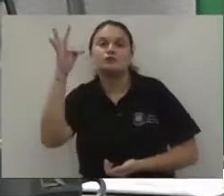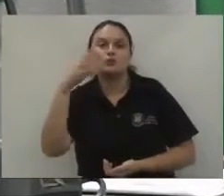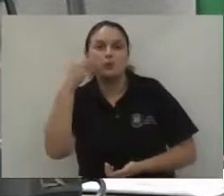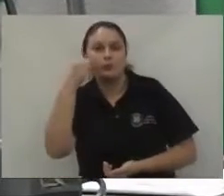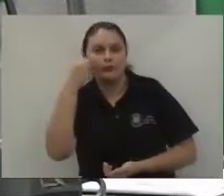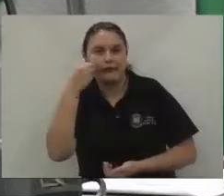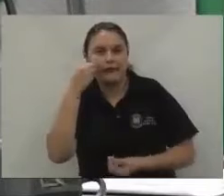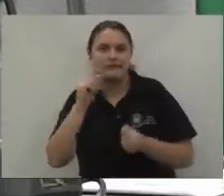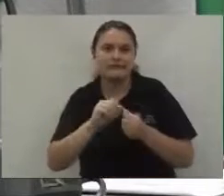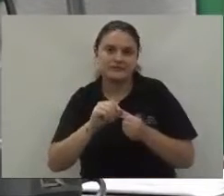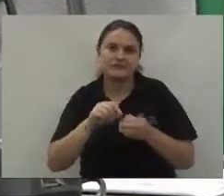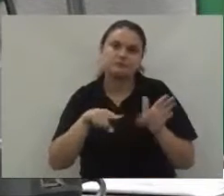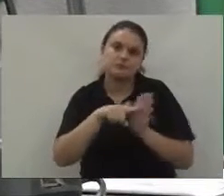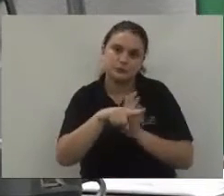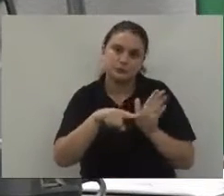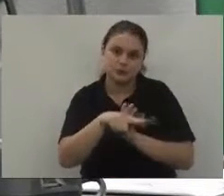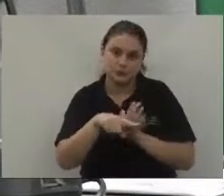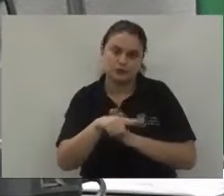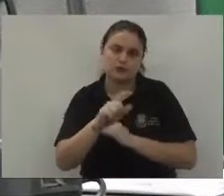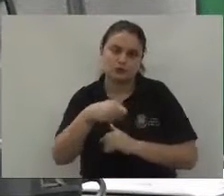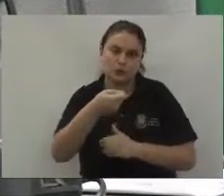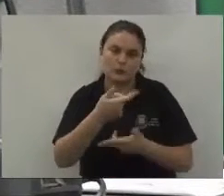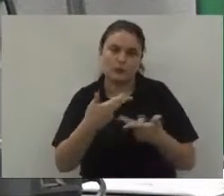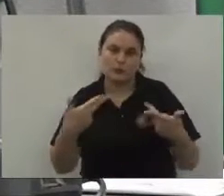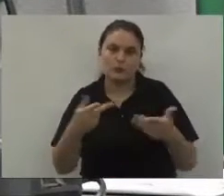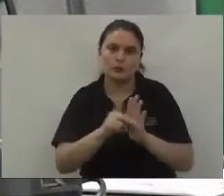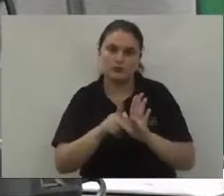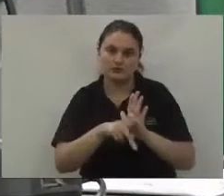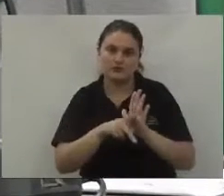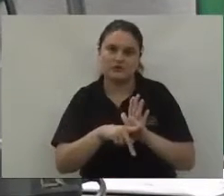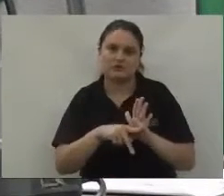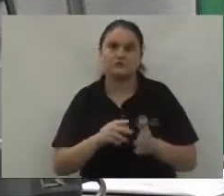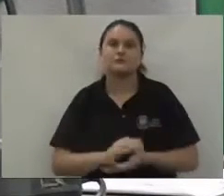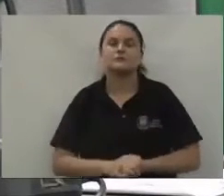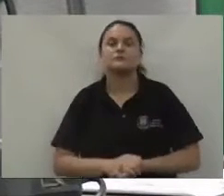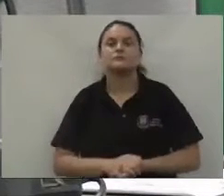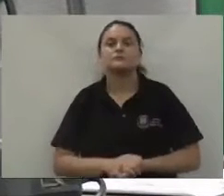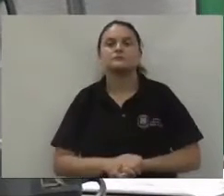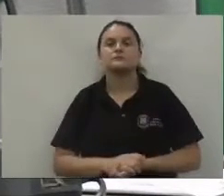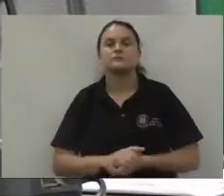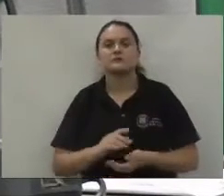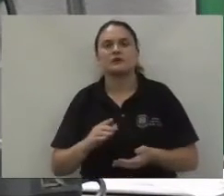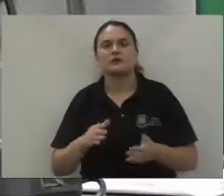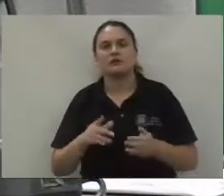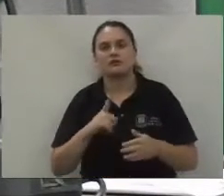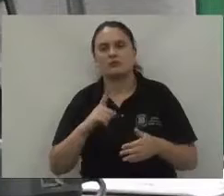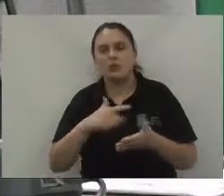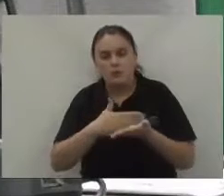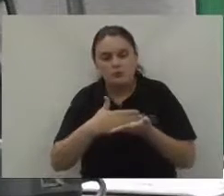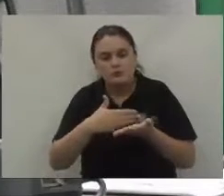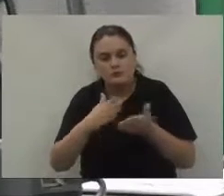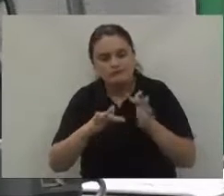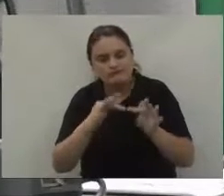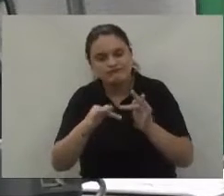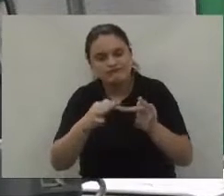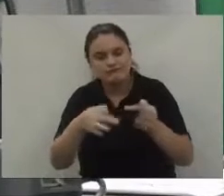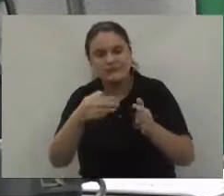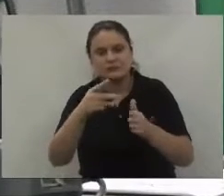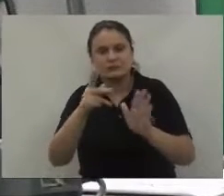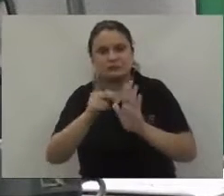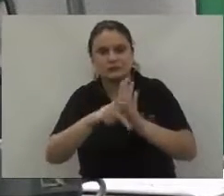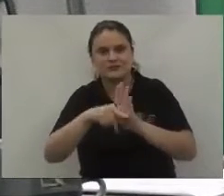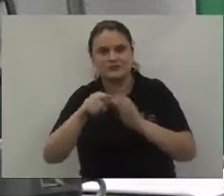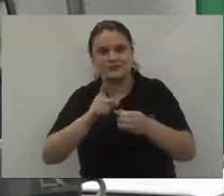possa fazer algumas perguntas a respeito de alguns projetos que foram realizados, foram colocados em execução na nossa